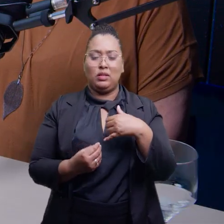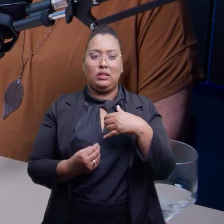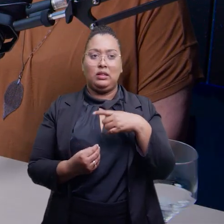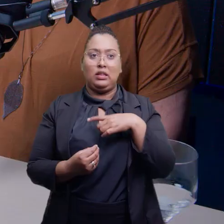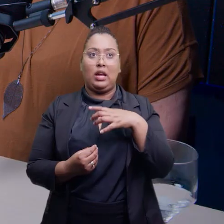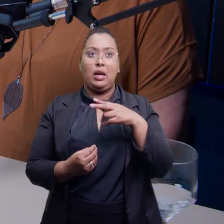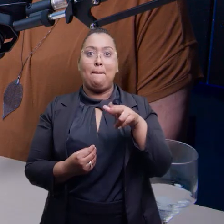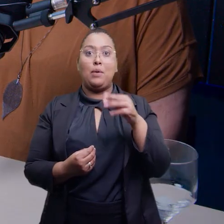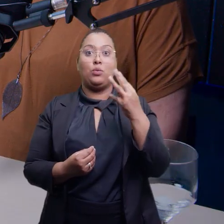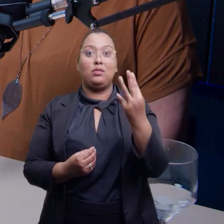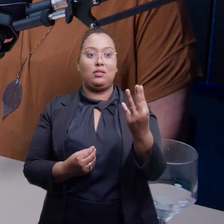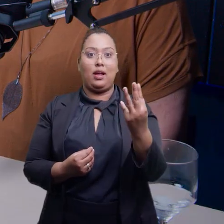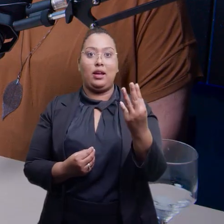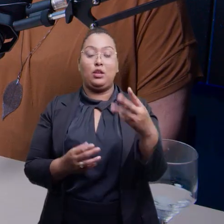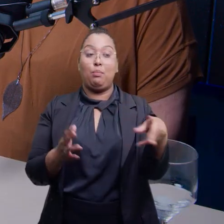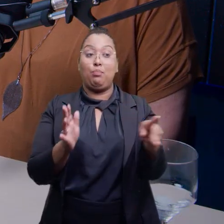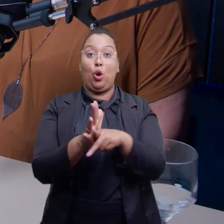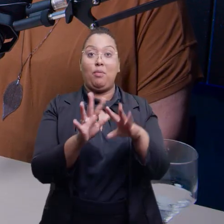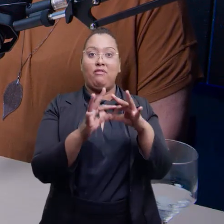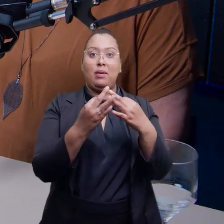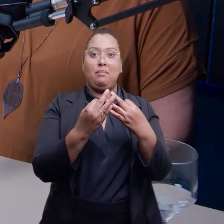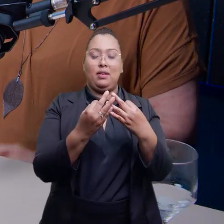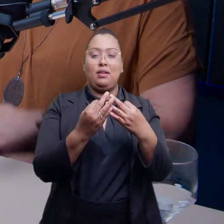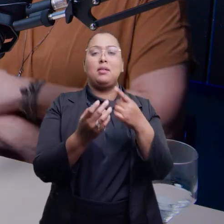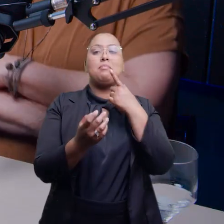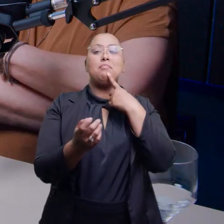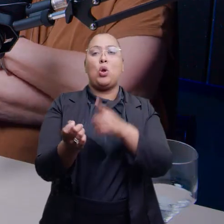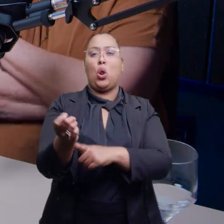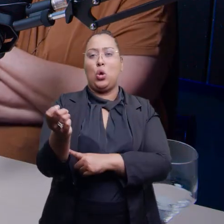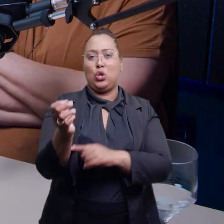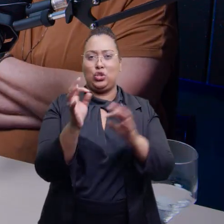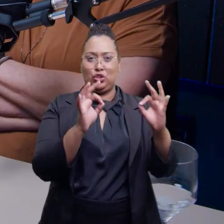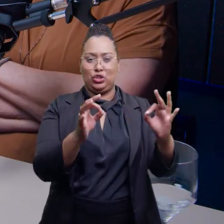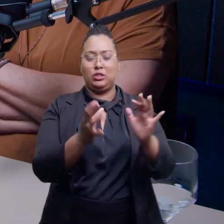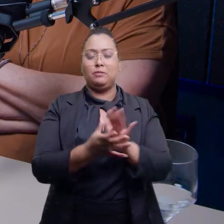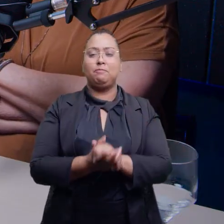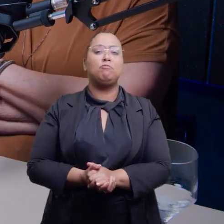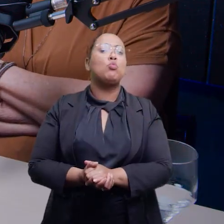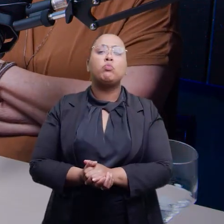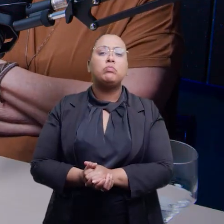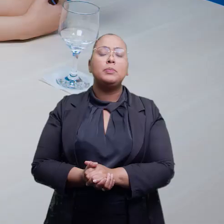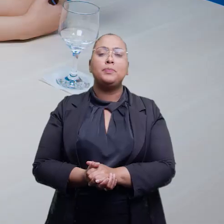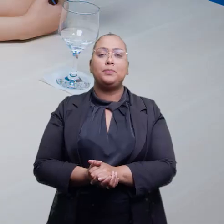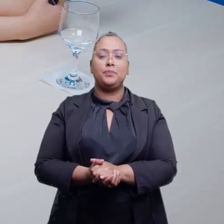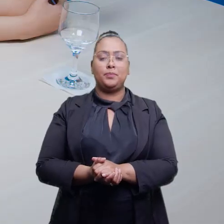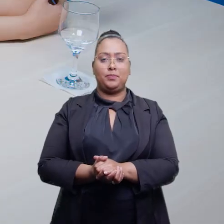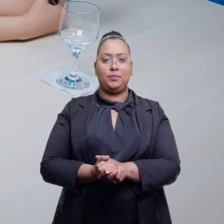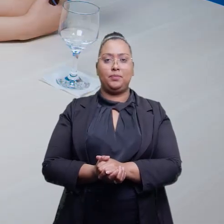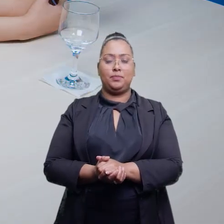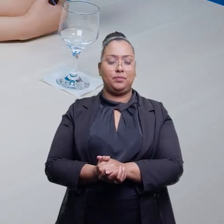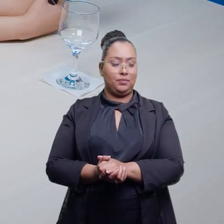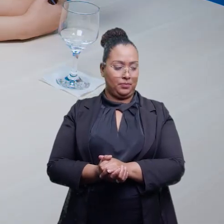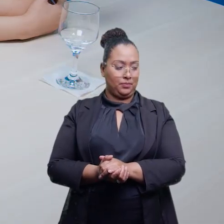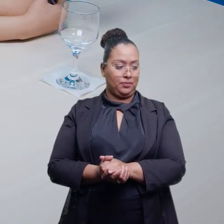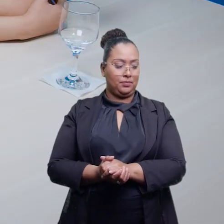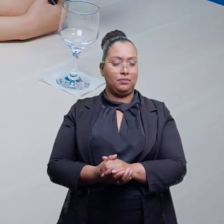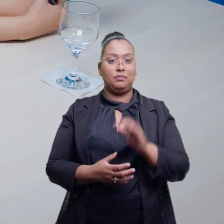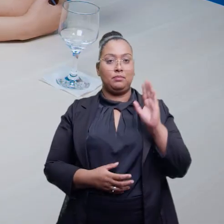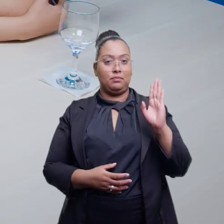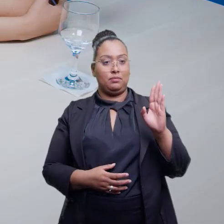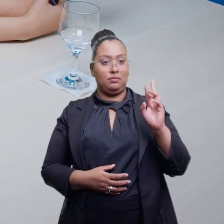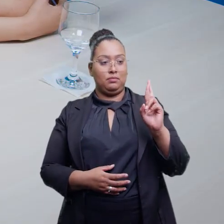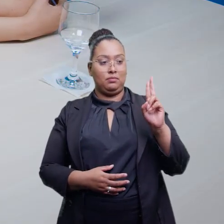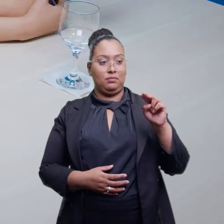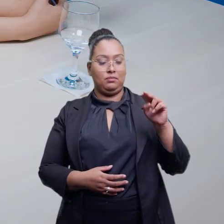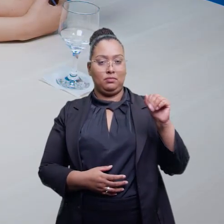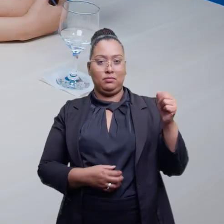3 irmãos, né? Da família biológica. Como que é isso? Bom, aí posso até puxar um gancho da Bruna,